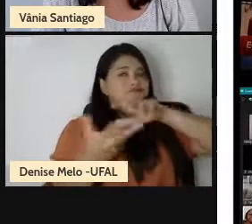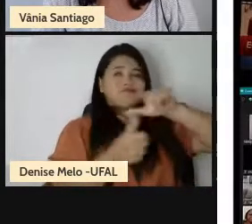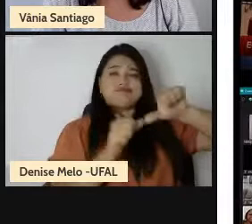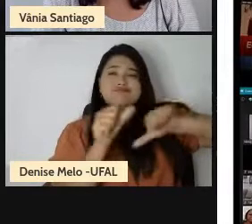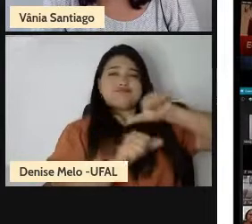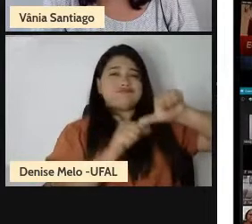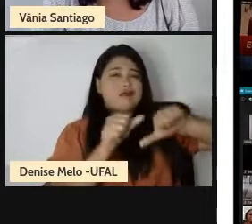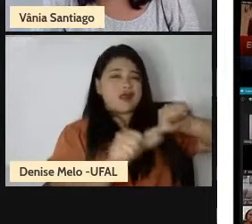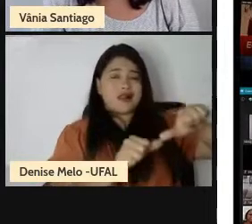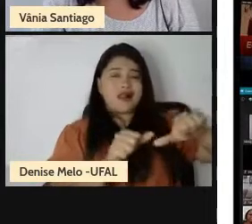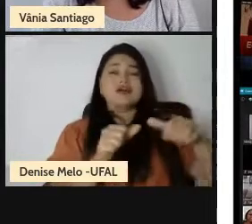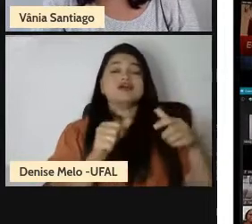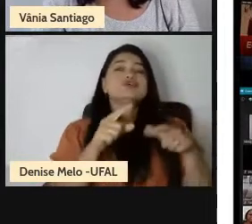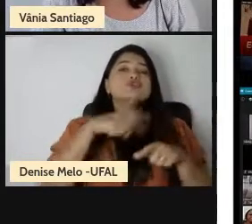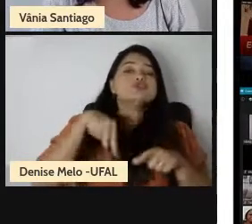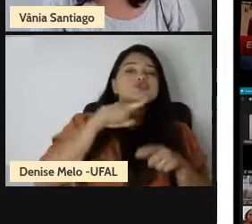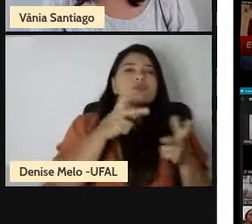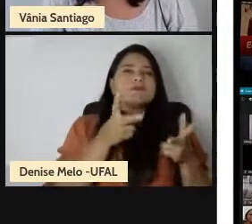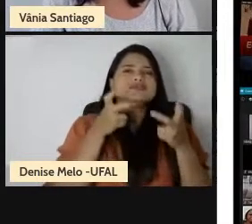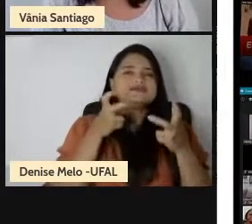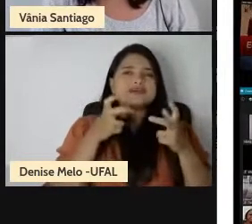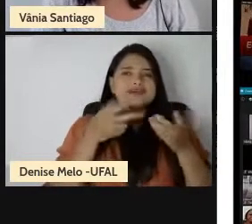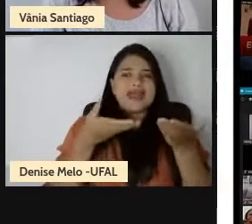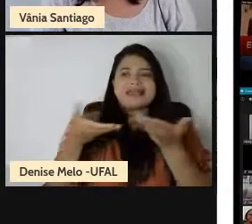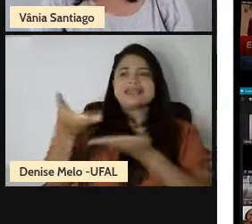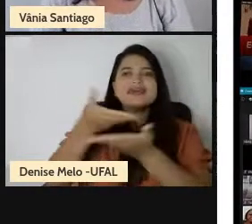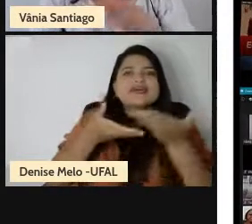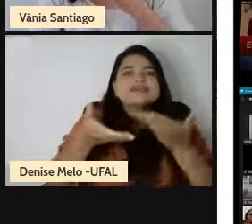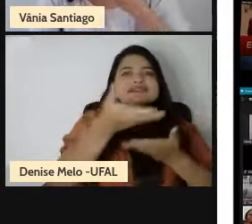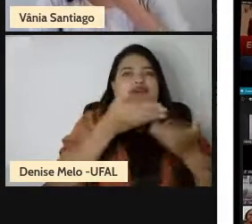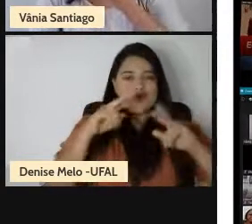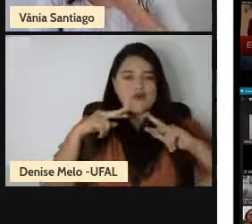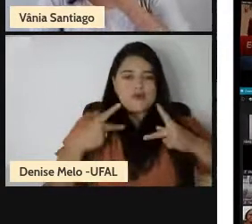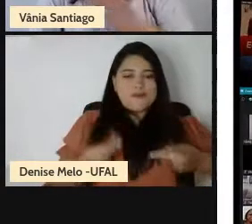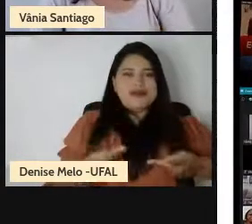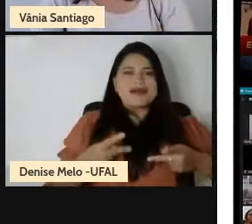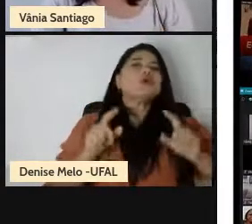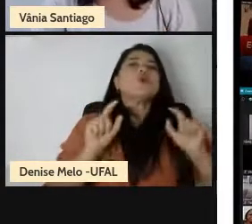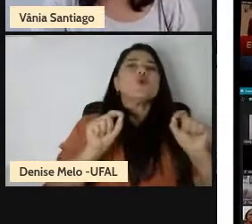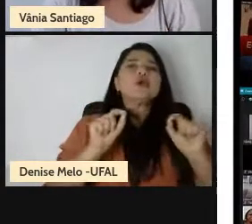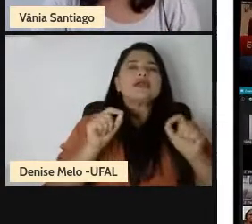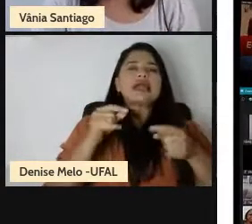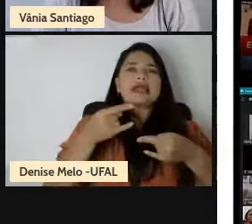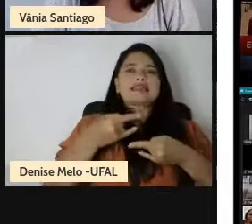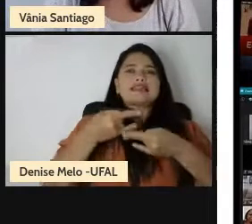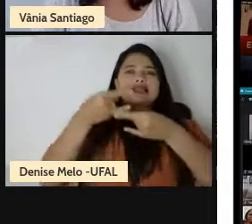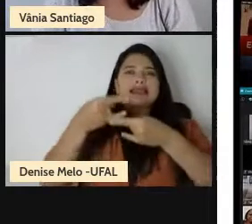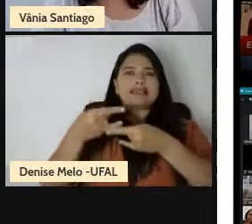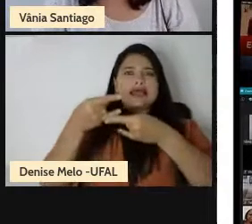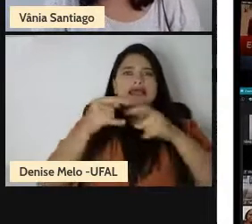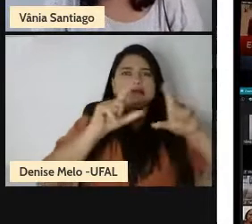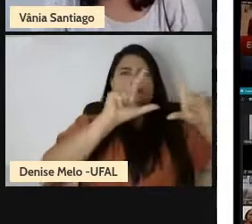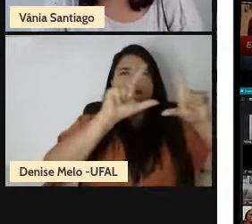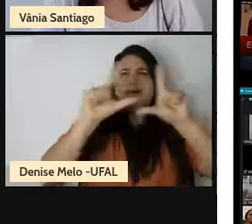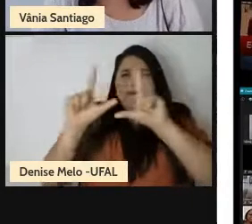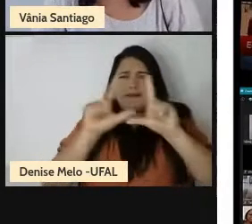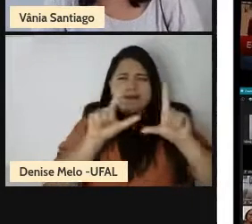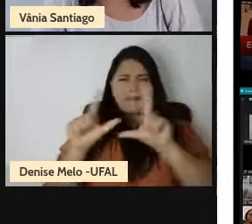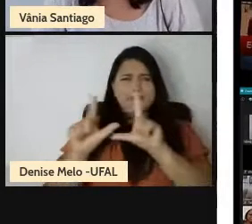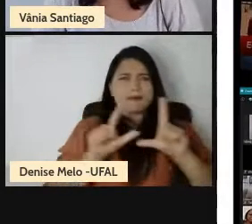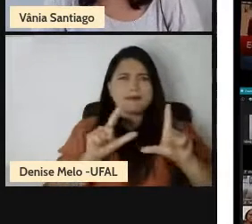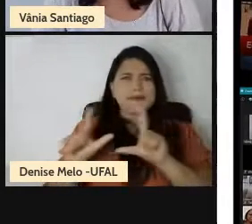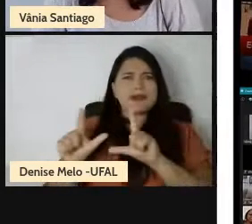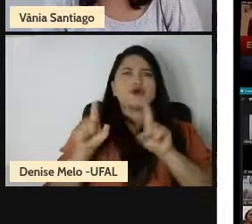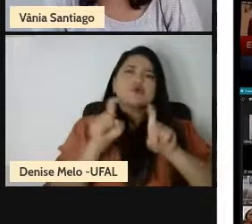vê a interação humana a partir de telas. A gente tem aqui várias telas de computador, várias pessoas na tela.